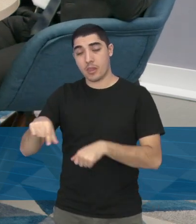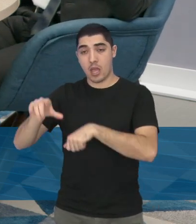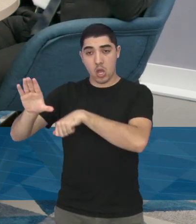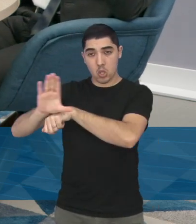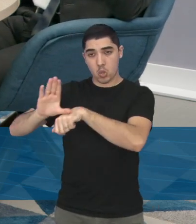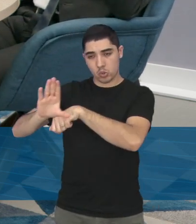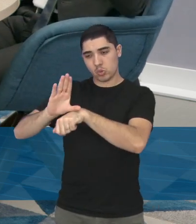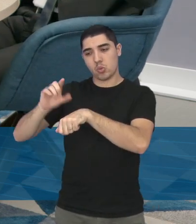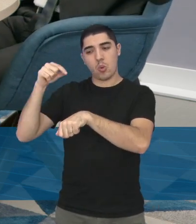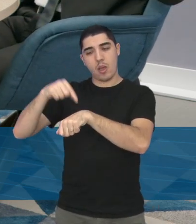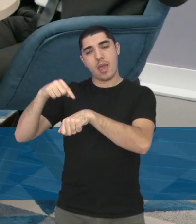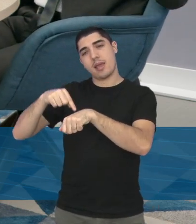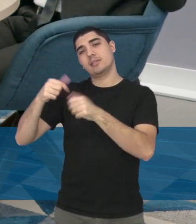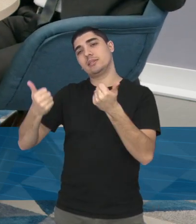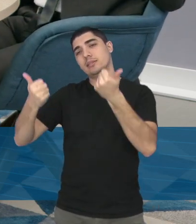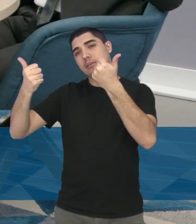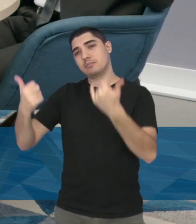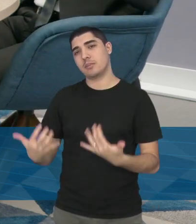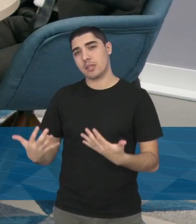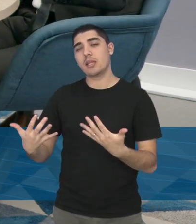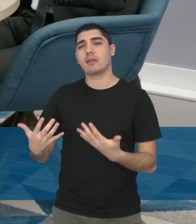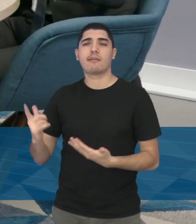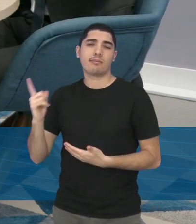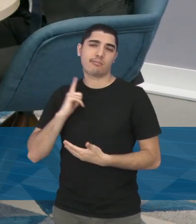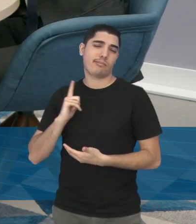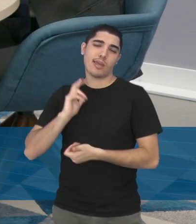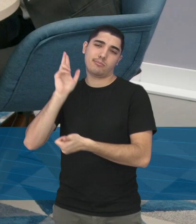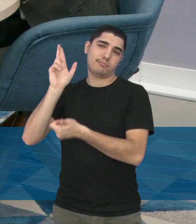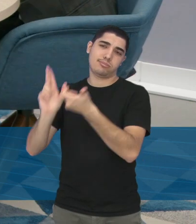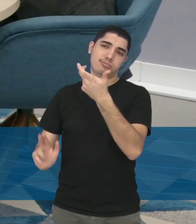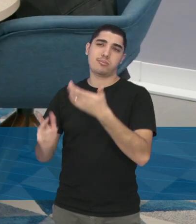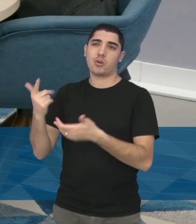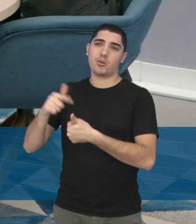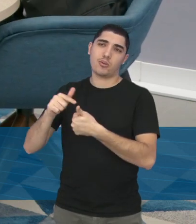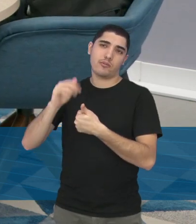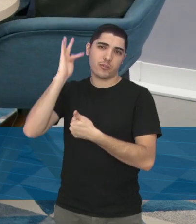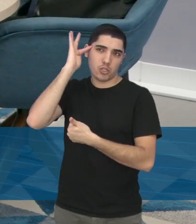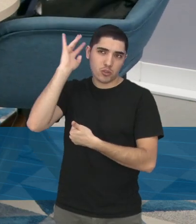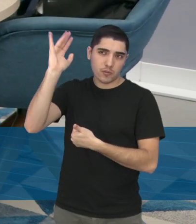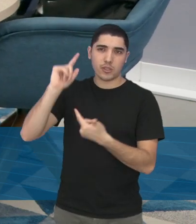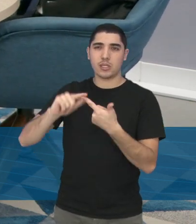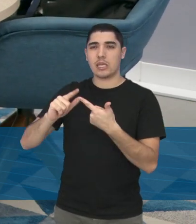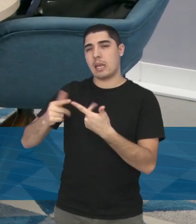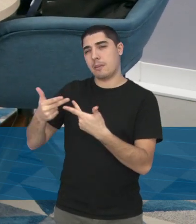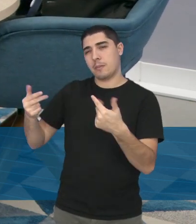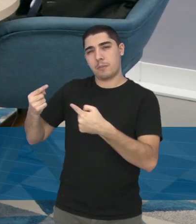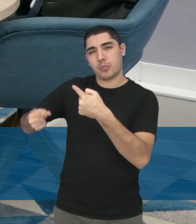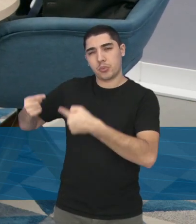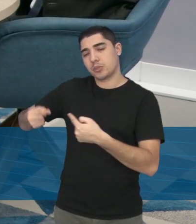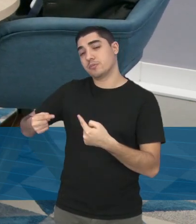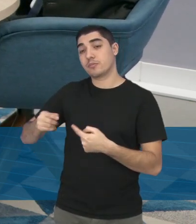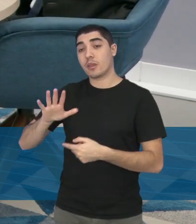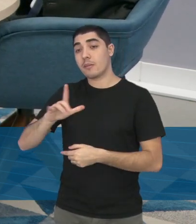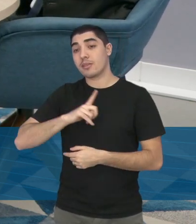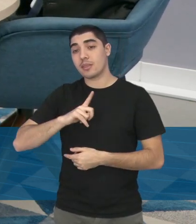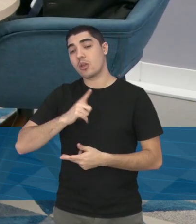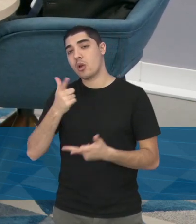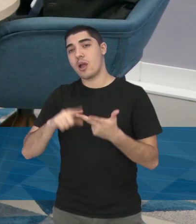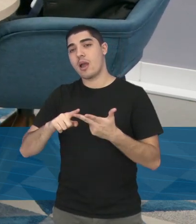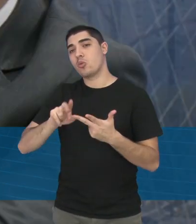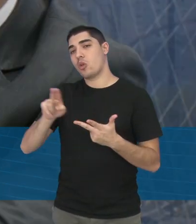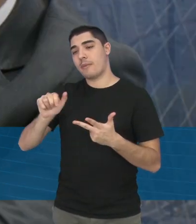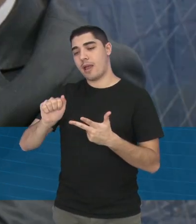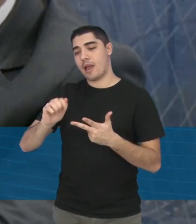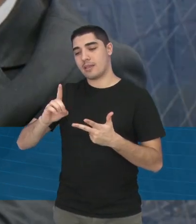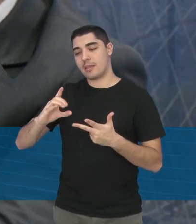1988, ela é uma Constituição que traz elementos filosóficos, elementos de política. E ela tem uma norma que chama